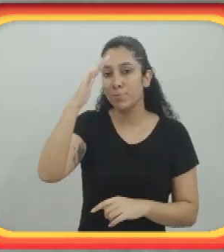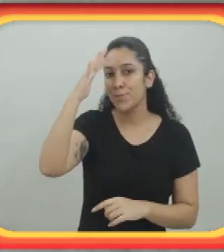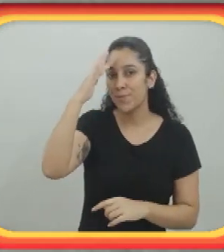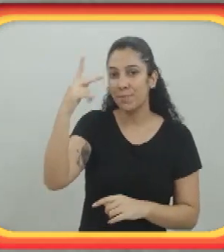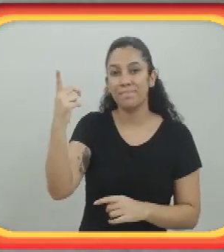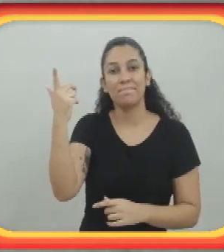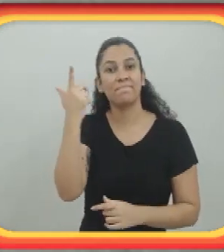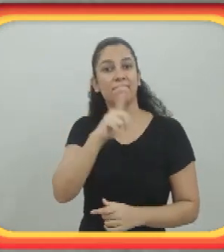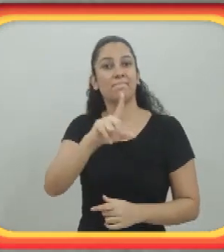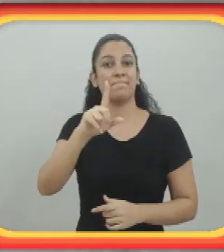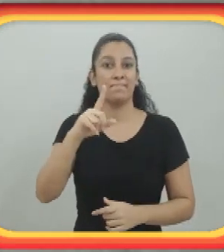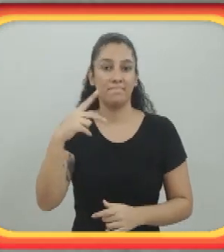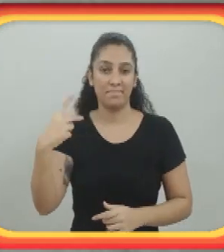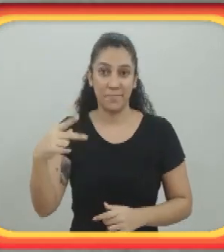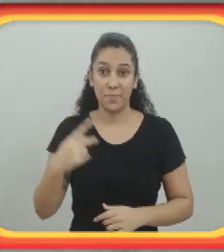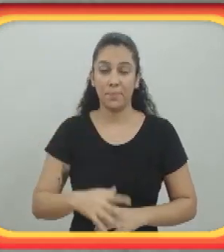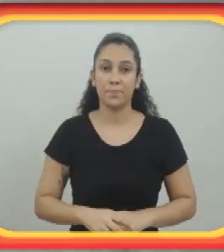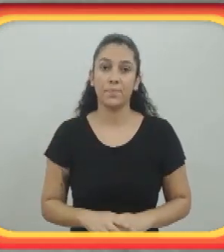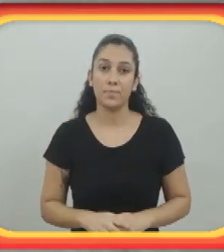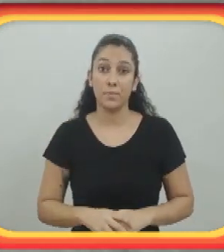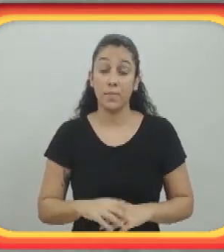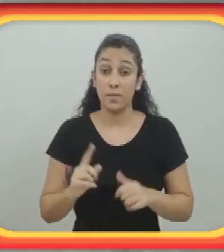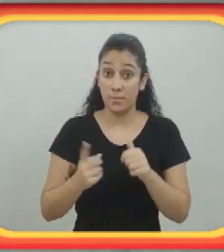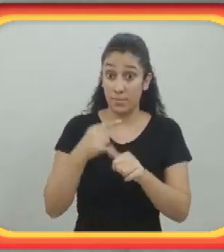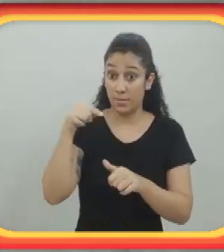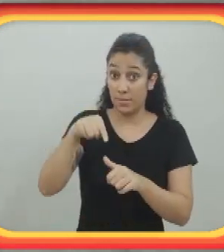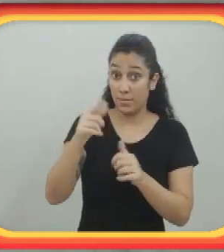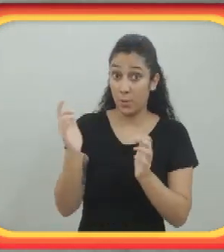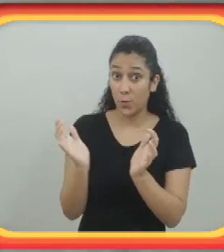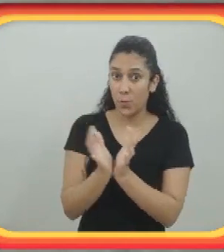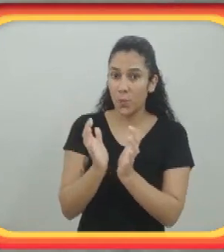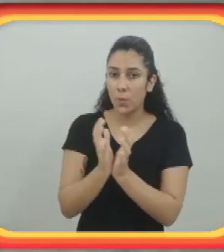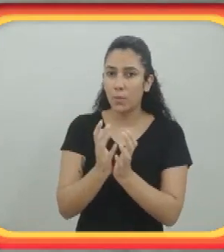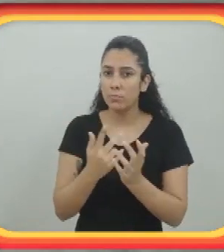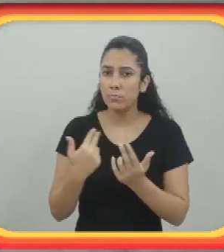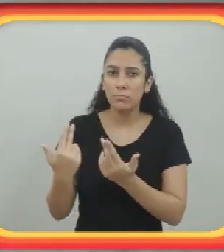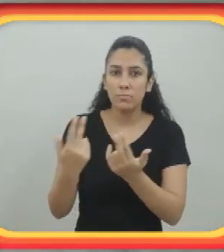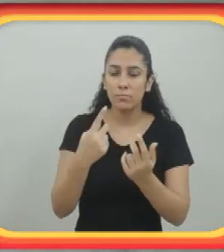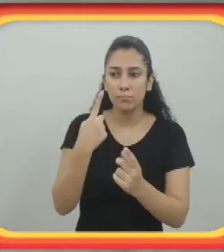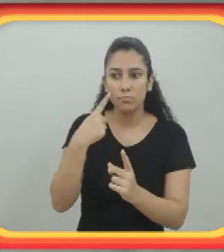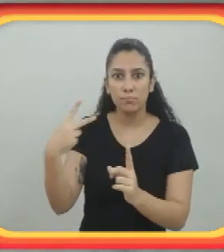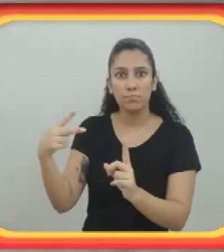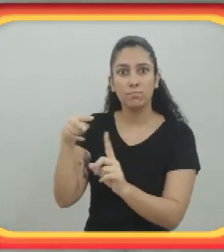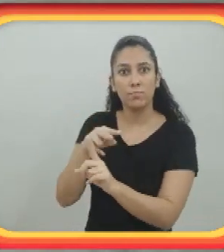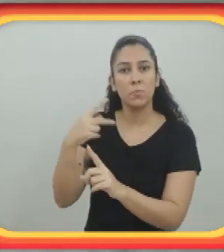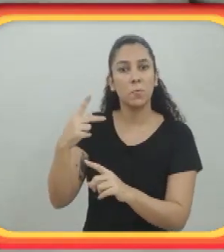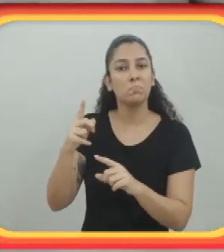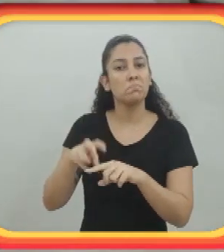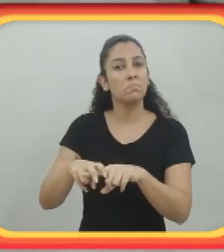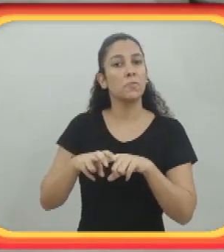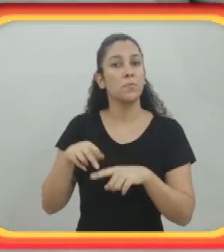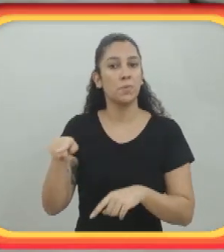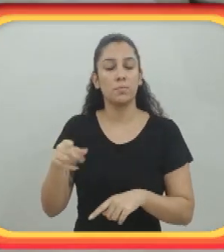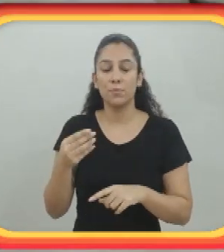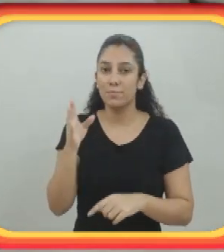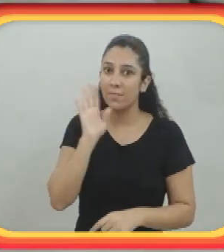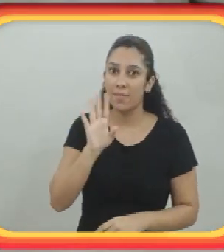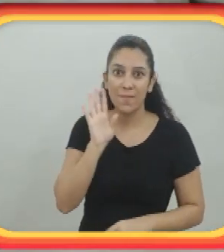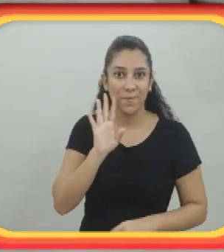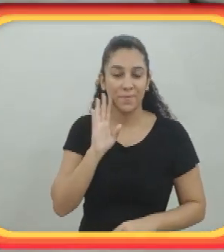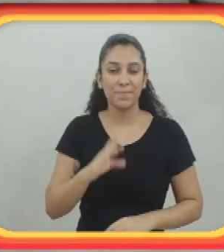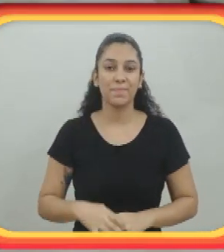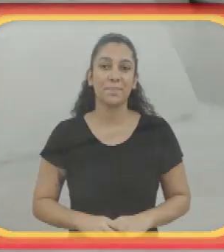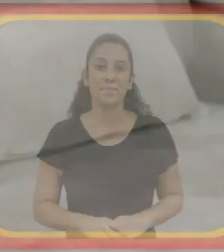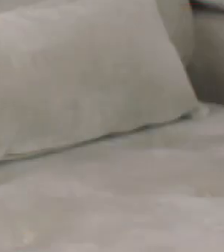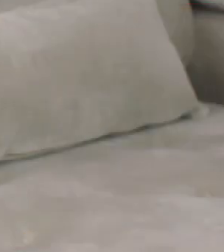realização de um sonho, da formatura com ele, e aí foi estendido isso pela turma, né? A